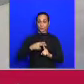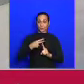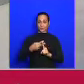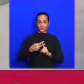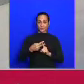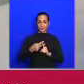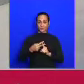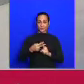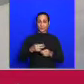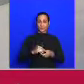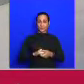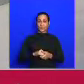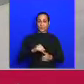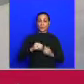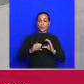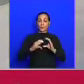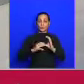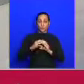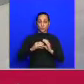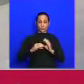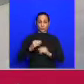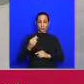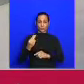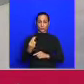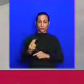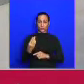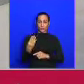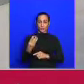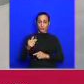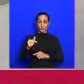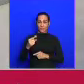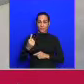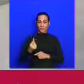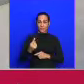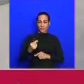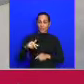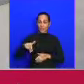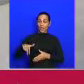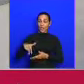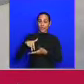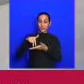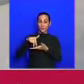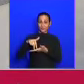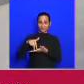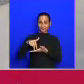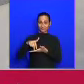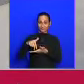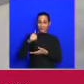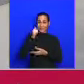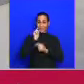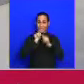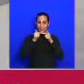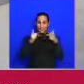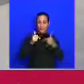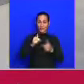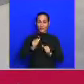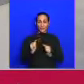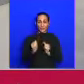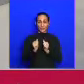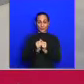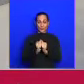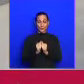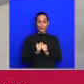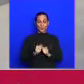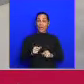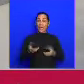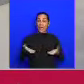da dupla cena para o concurso 2471. Ponto, a garota da sorte já tá aqui do meu lado e ela é pé quente. Então a gente vai